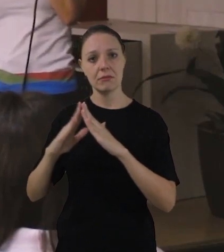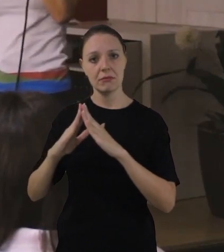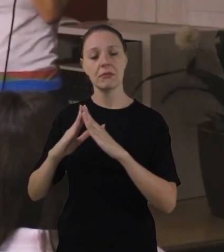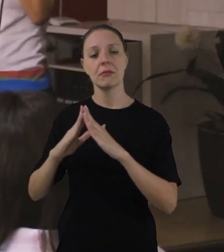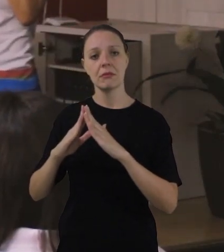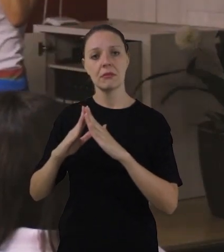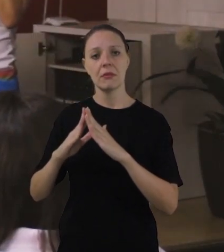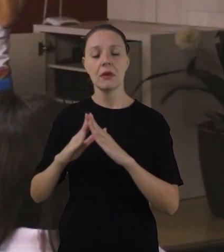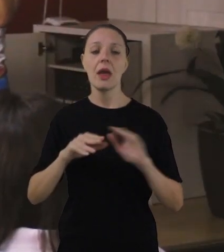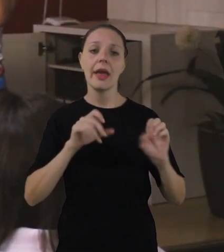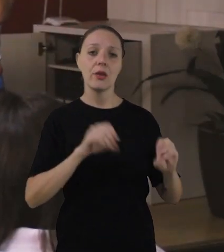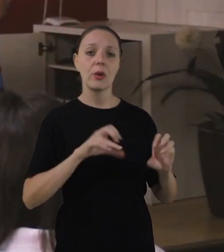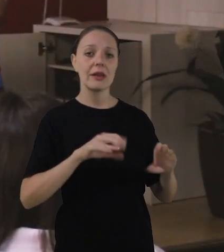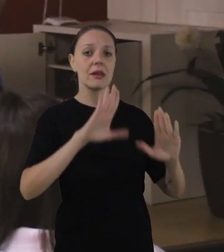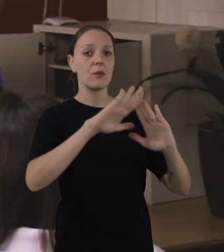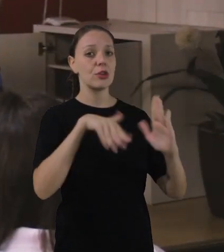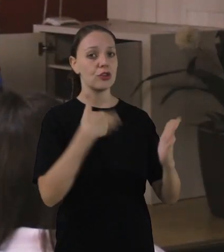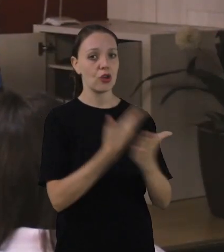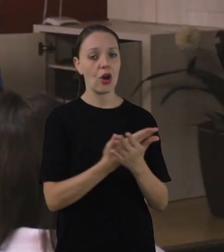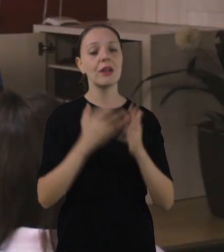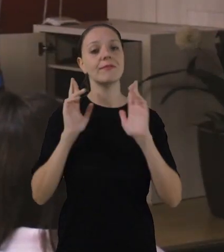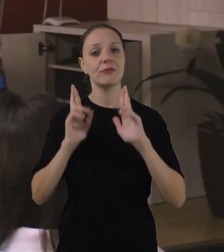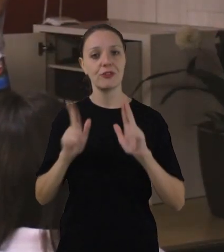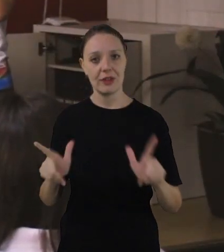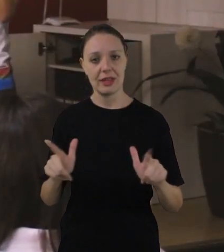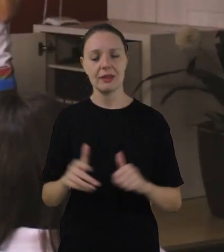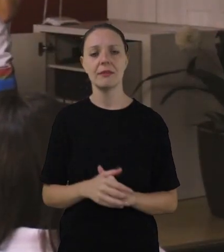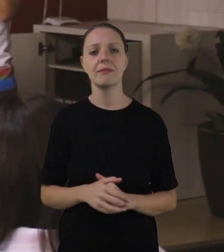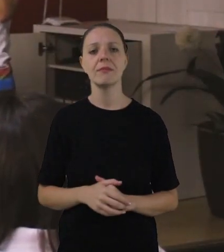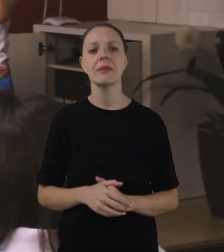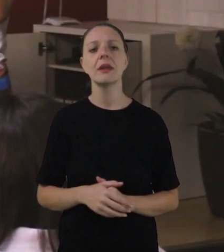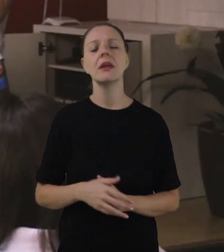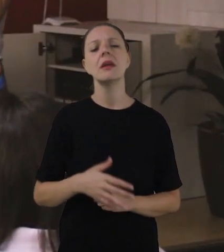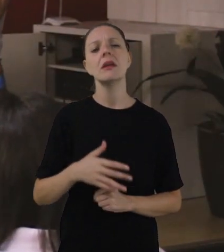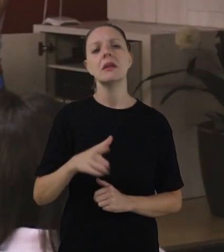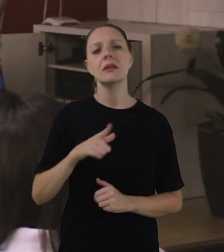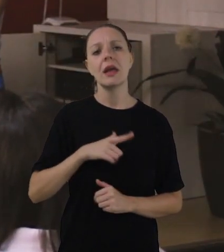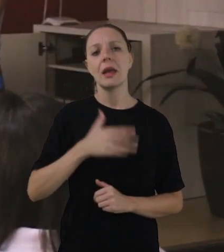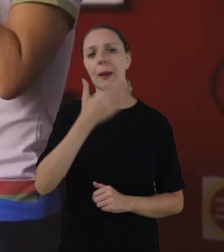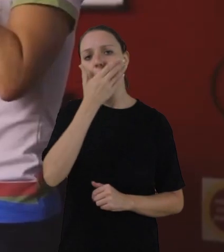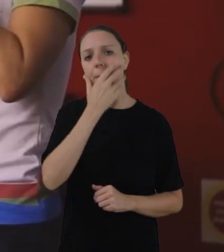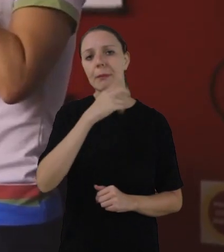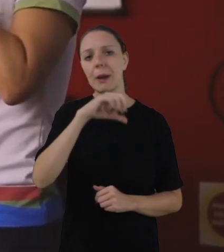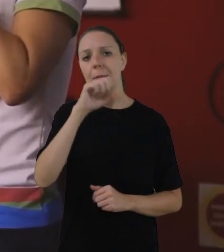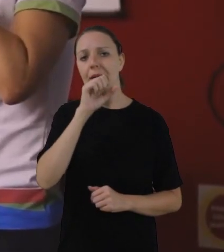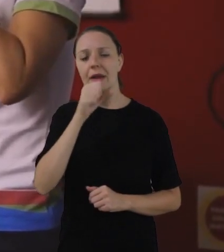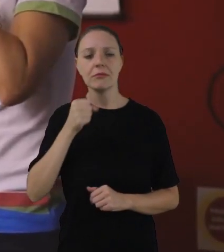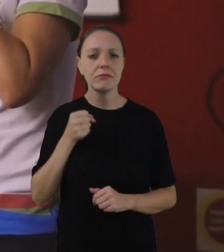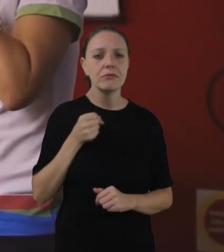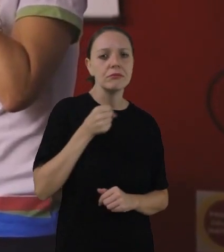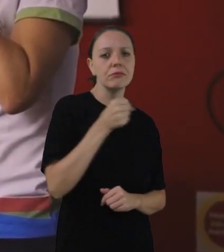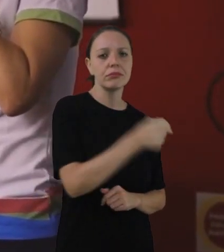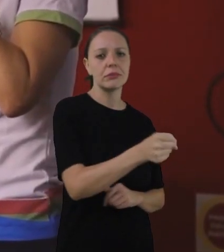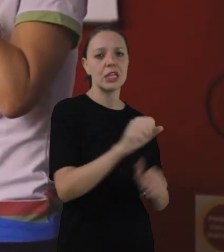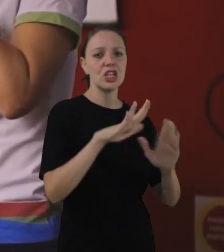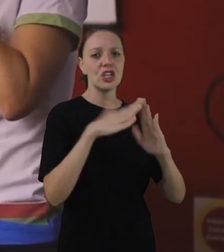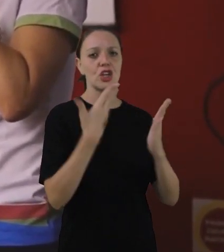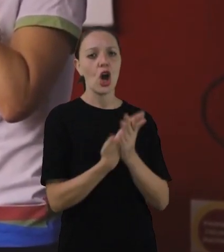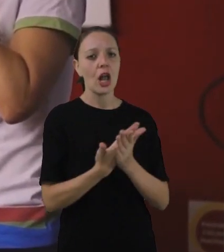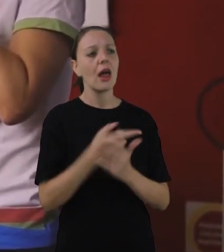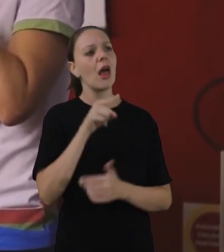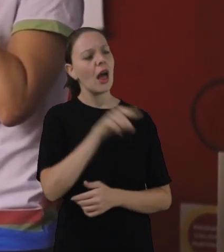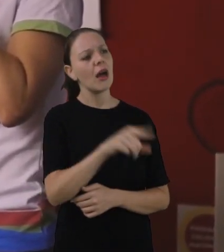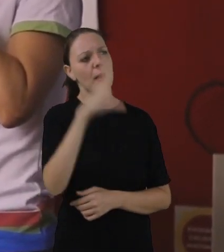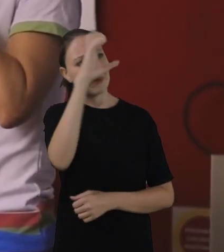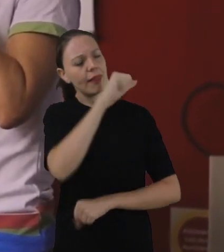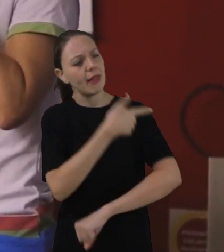de casa e a educação da escola. Tem muito pai que entrega o filho para receber educação e conhecimento na